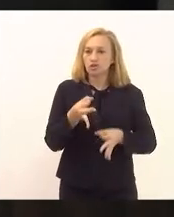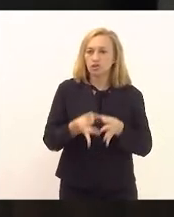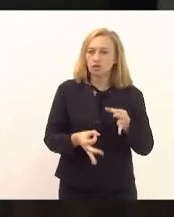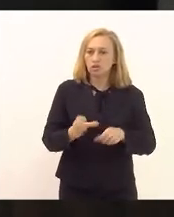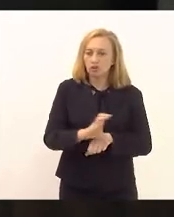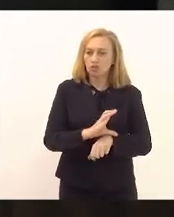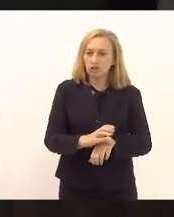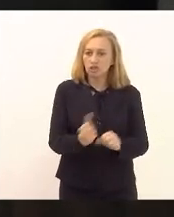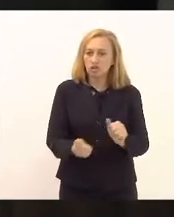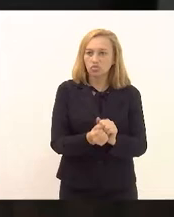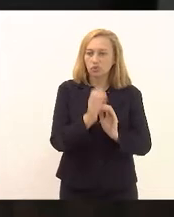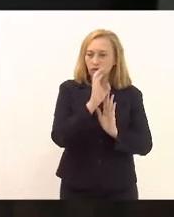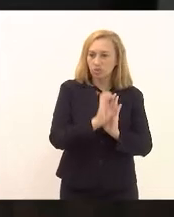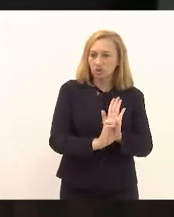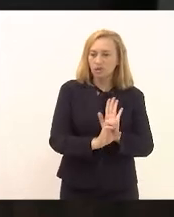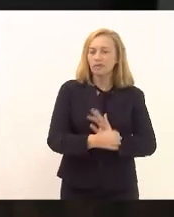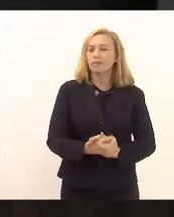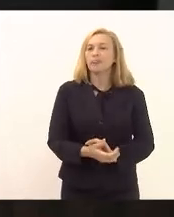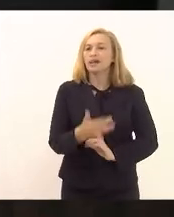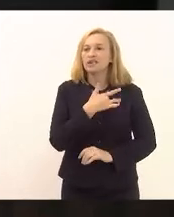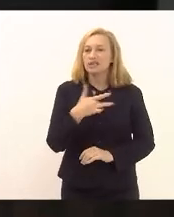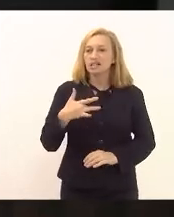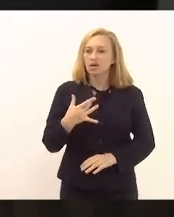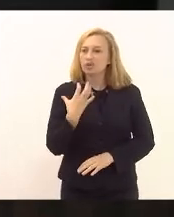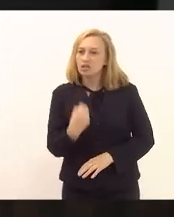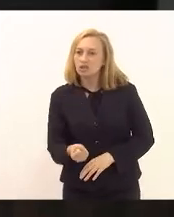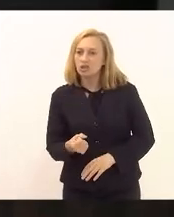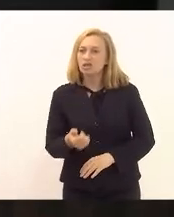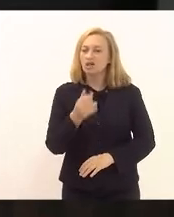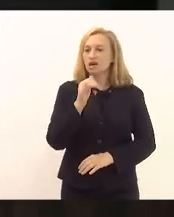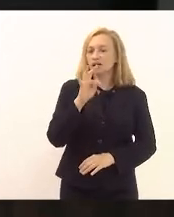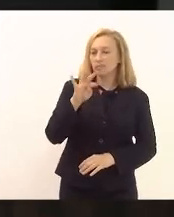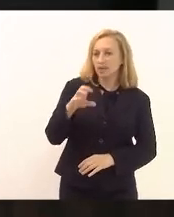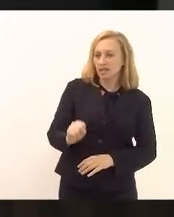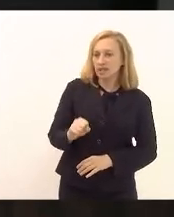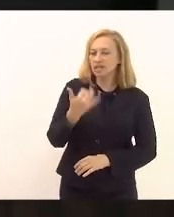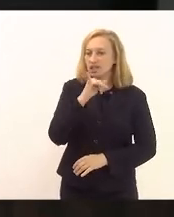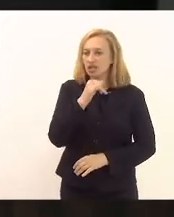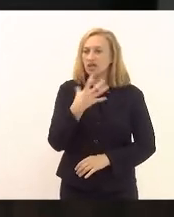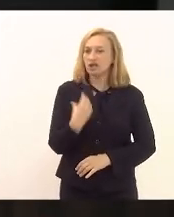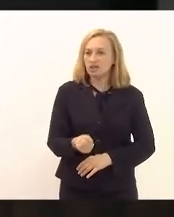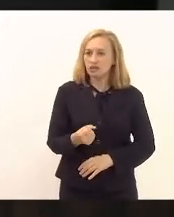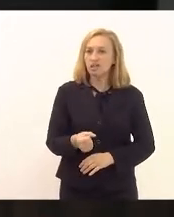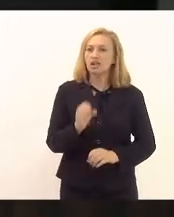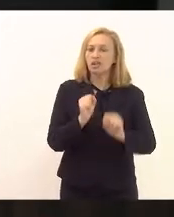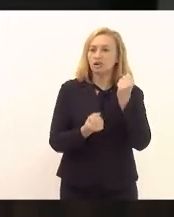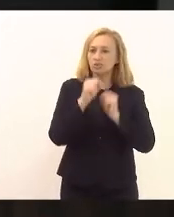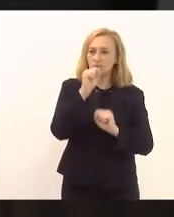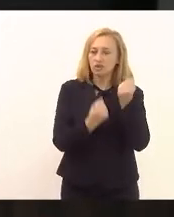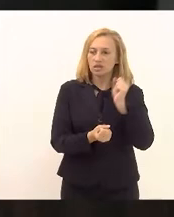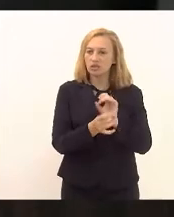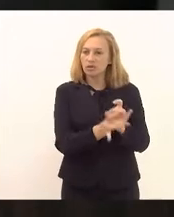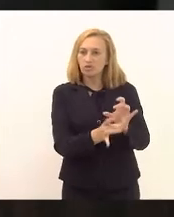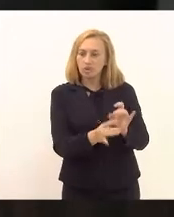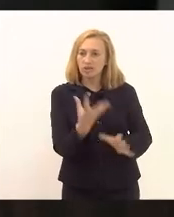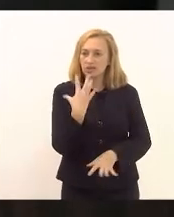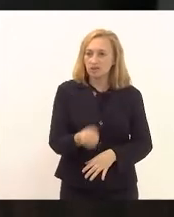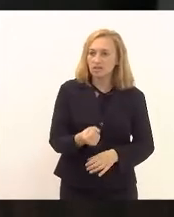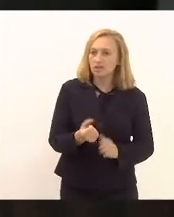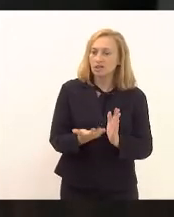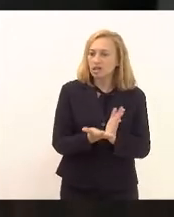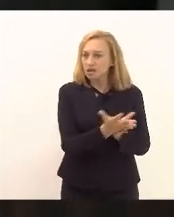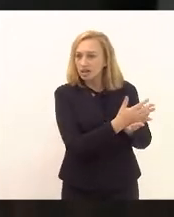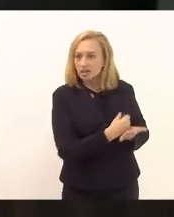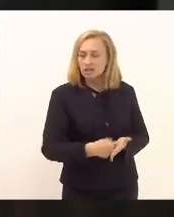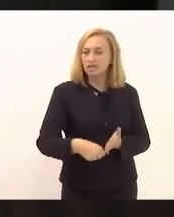constitucionalidade com emendas. Saúde, favorável. De Minas e Energia, favorável. De Economia, Indústria e Comércio, favorável. De Tributação, Controle da Arrecadação